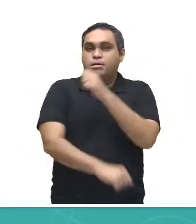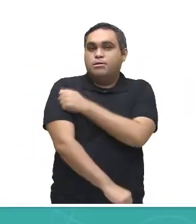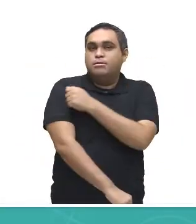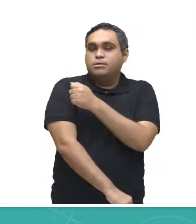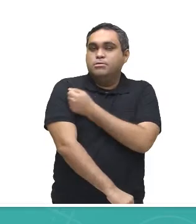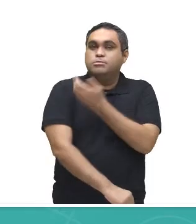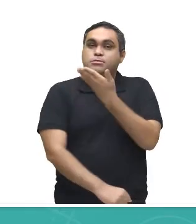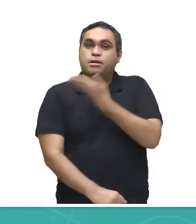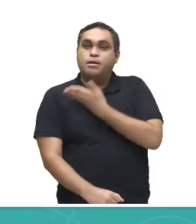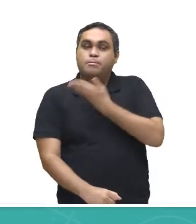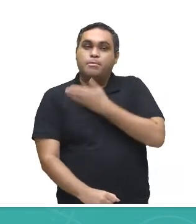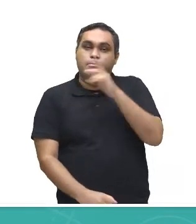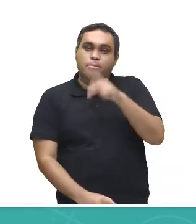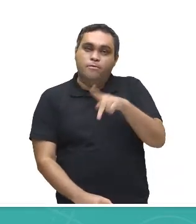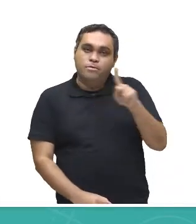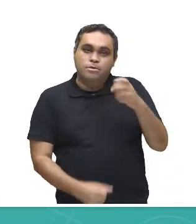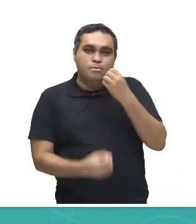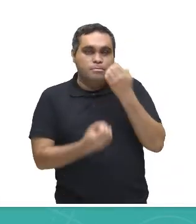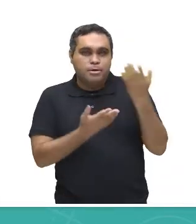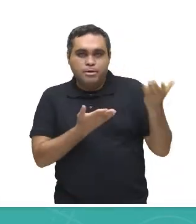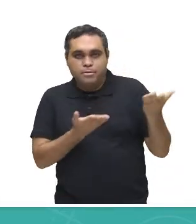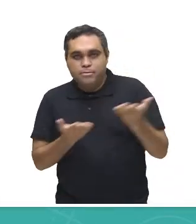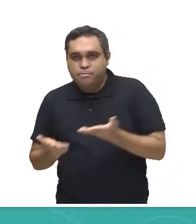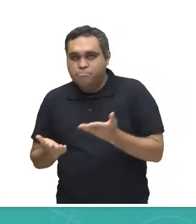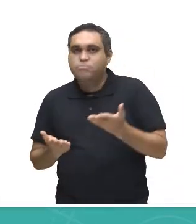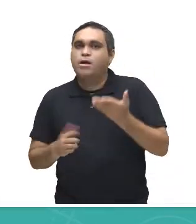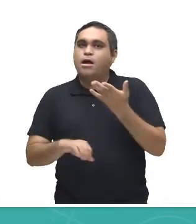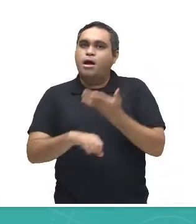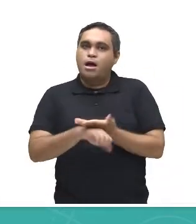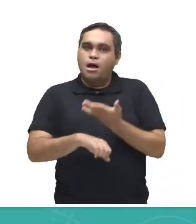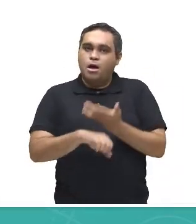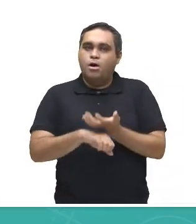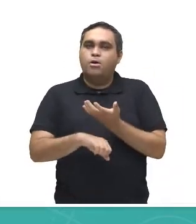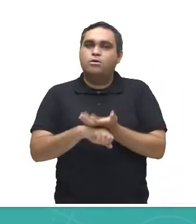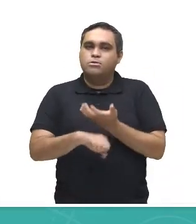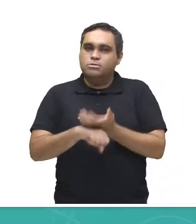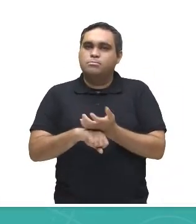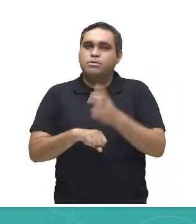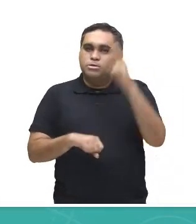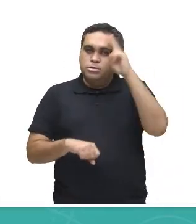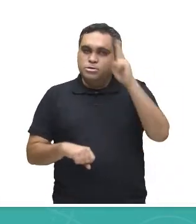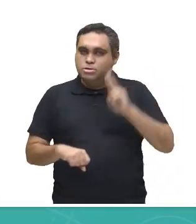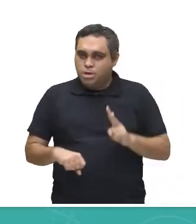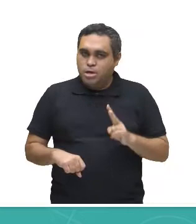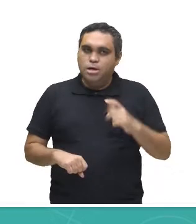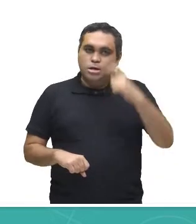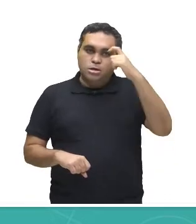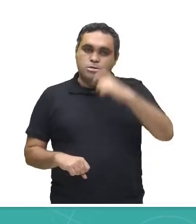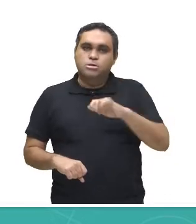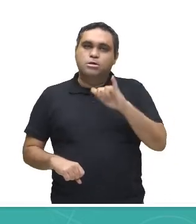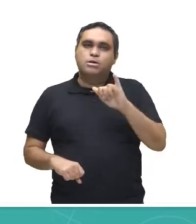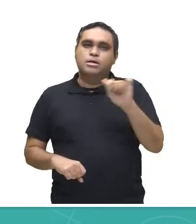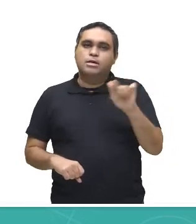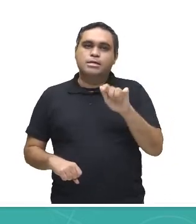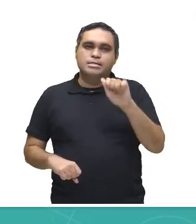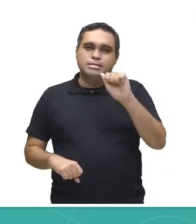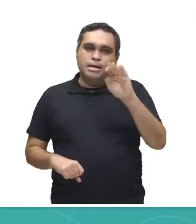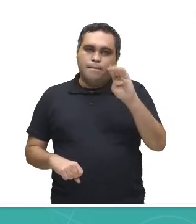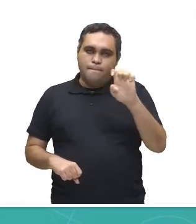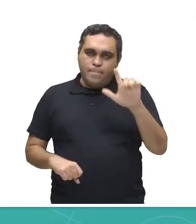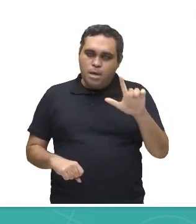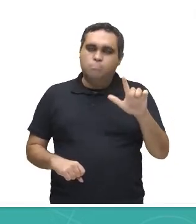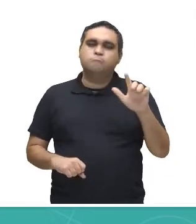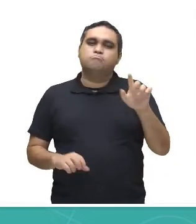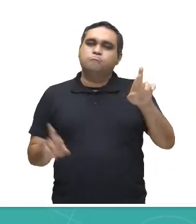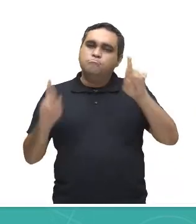e colegas professores, sejam bem-vindos a mais uma aula de história. Sou a professora Isabel, espero que a gente consiga construir